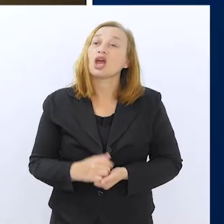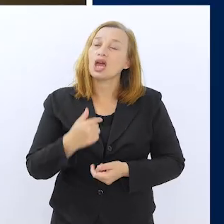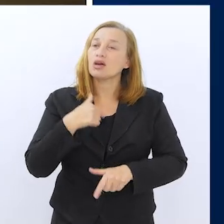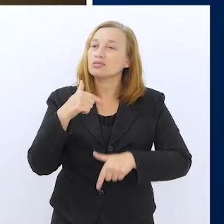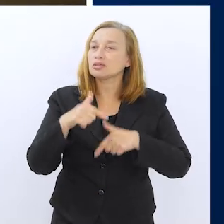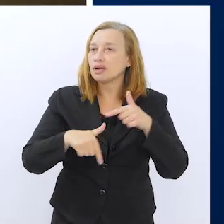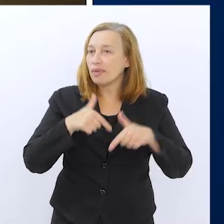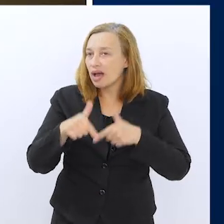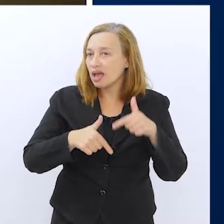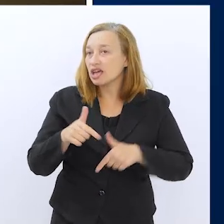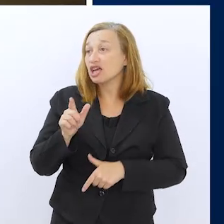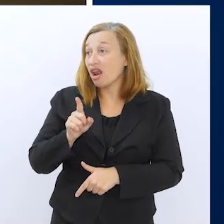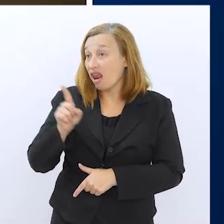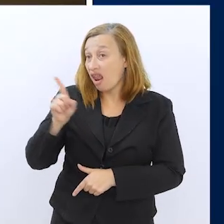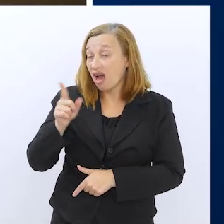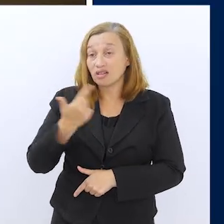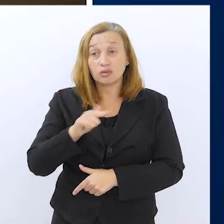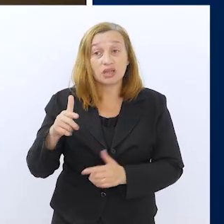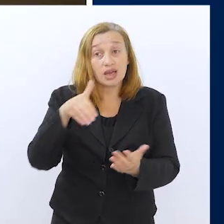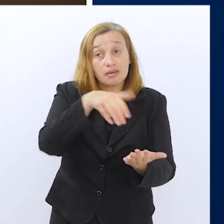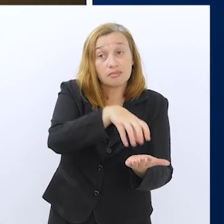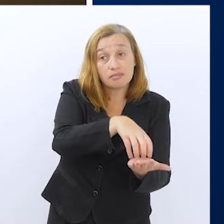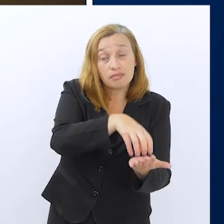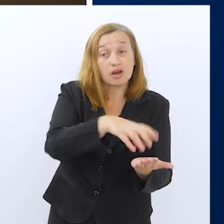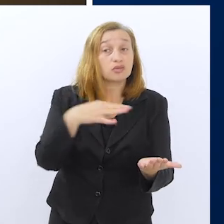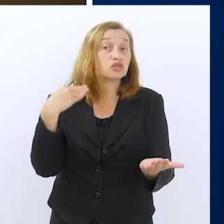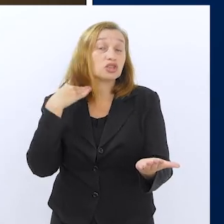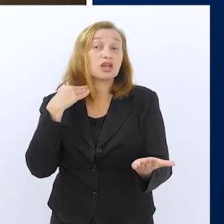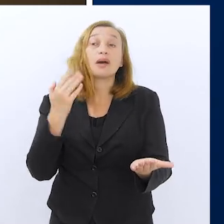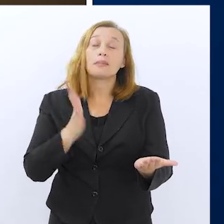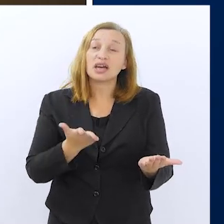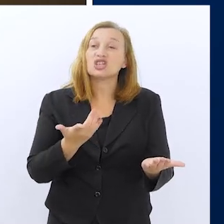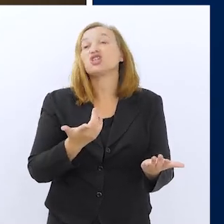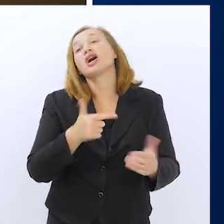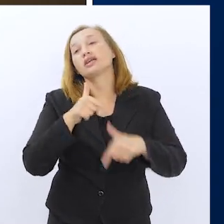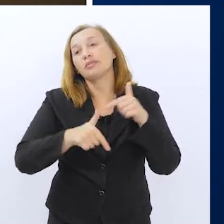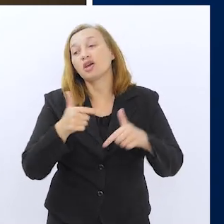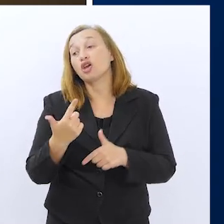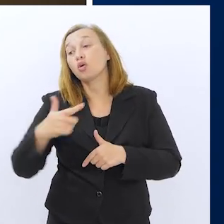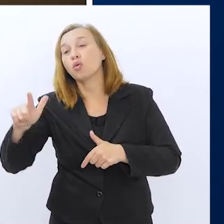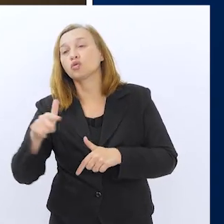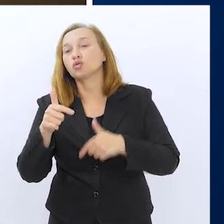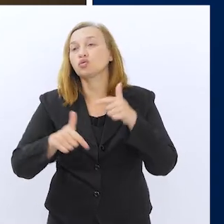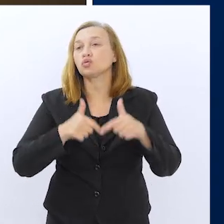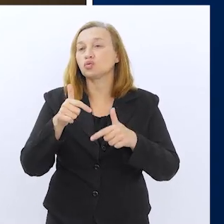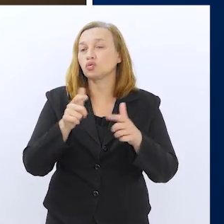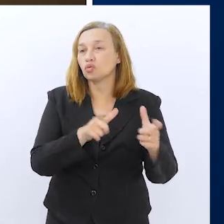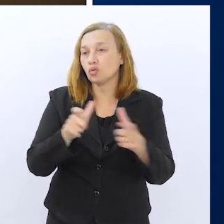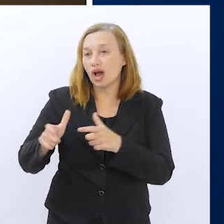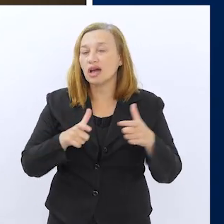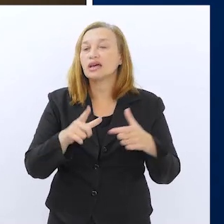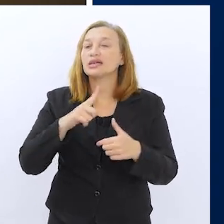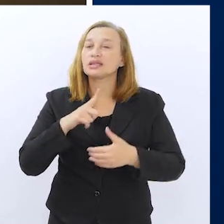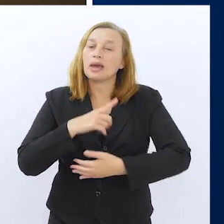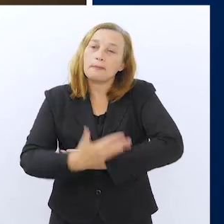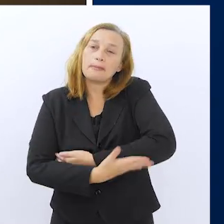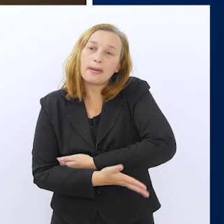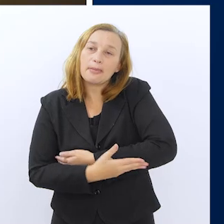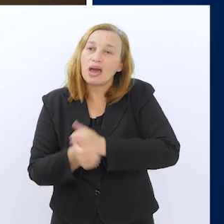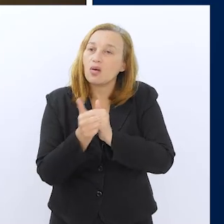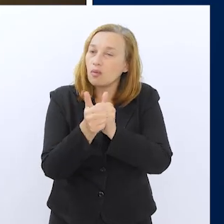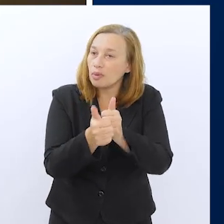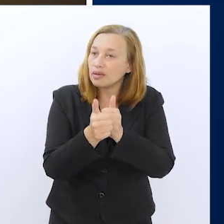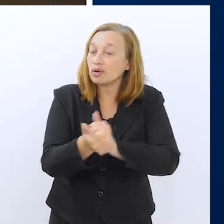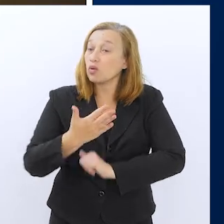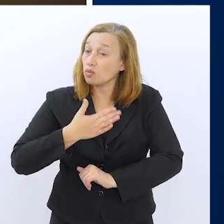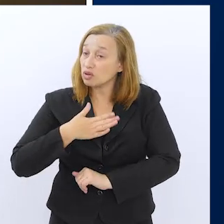né? Trabalho no Gafreira, como eu falei, lá não tem banco de leite, mas eu trabalhei já em outros lugares. Tem bebês, né, que